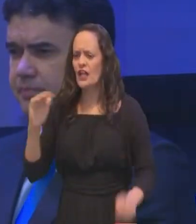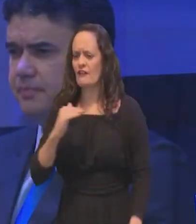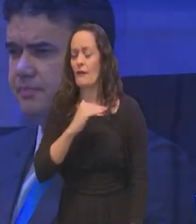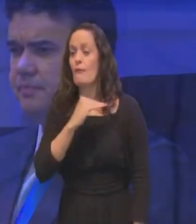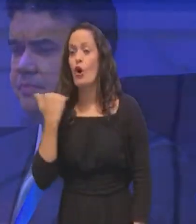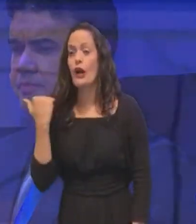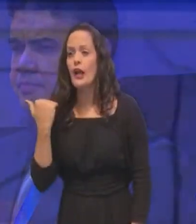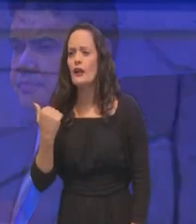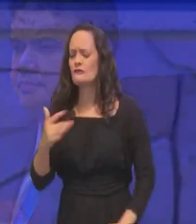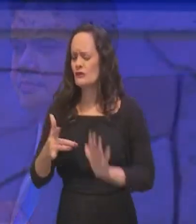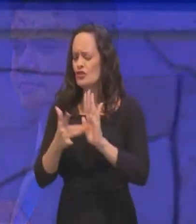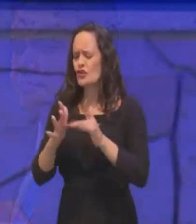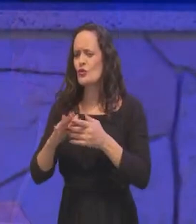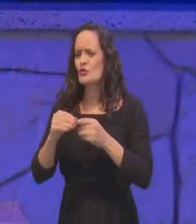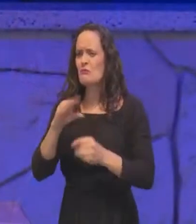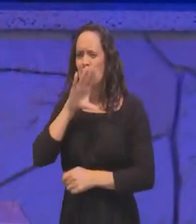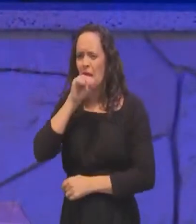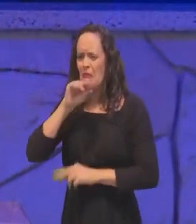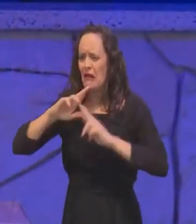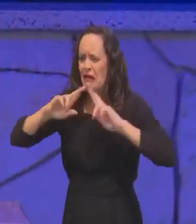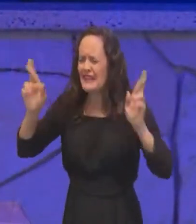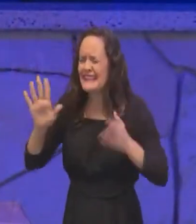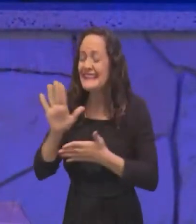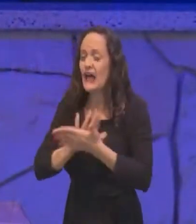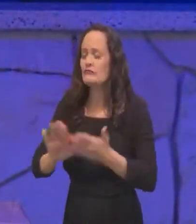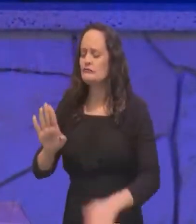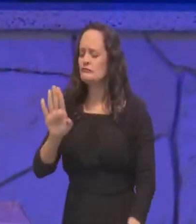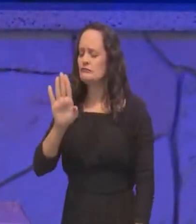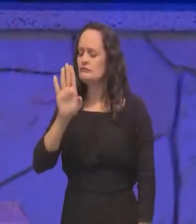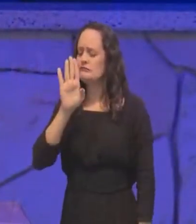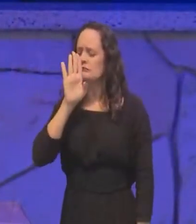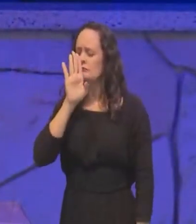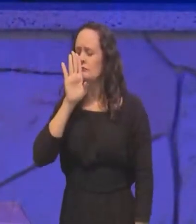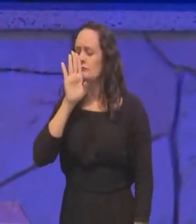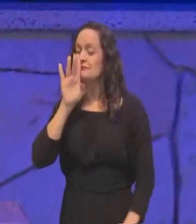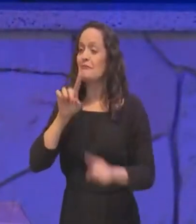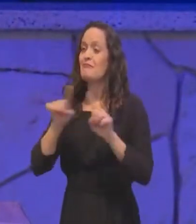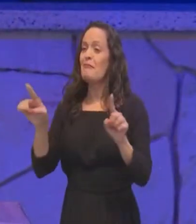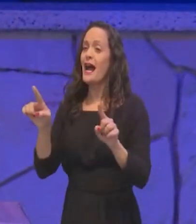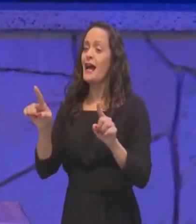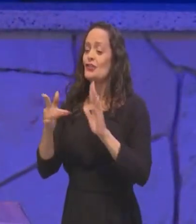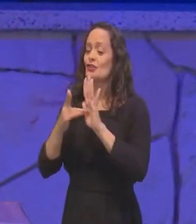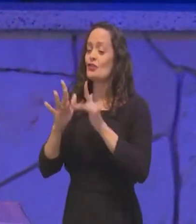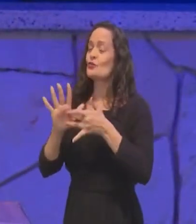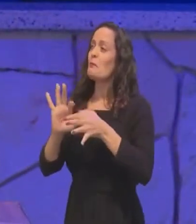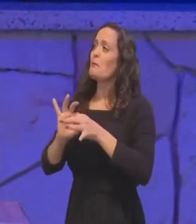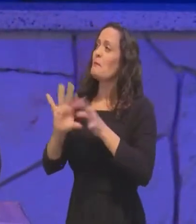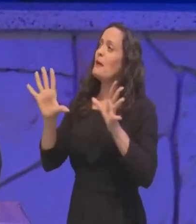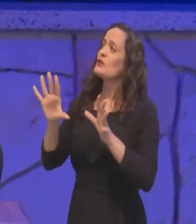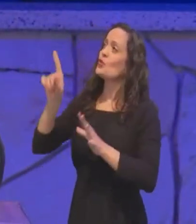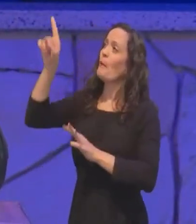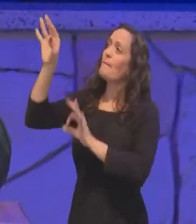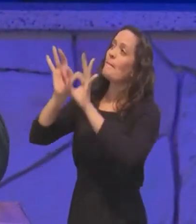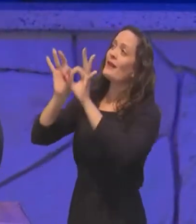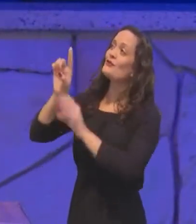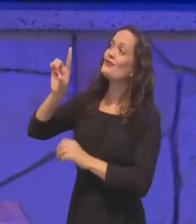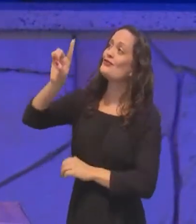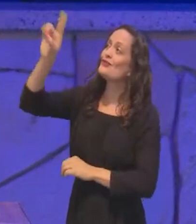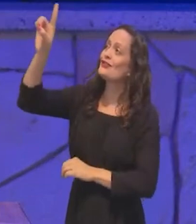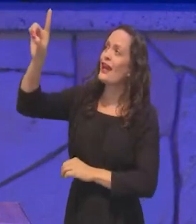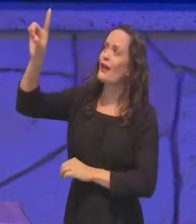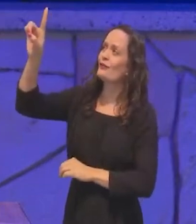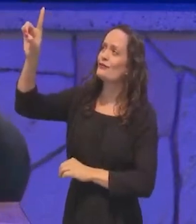sua boca e deixou que os planos de Deus pudessem estar sobre sua vida. Mas